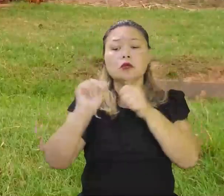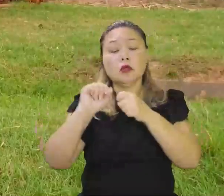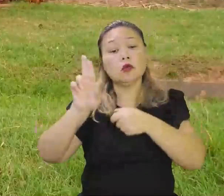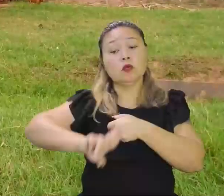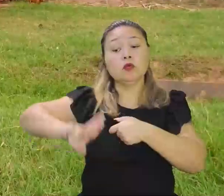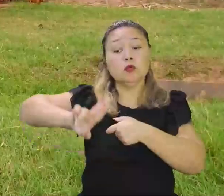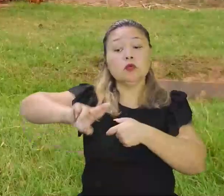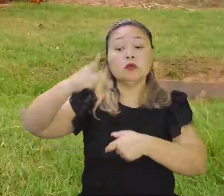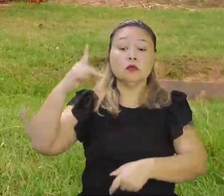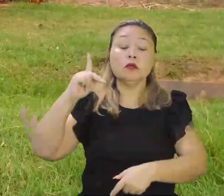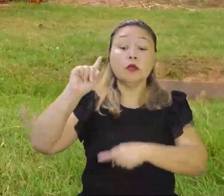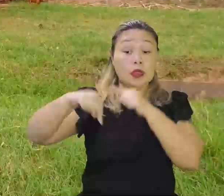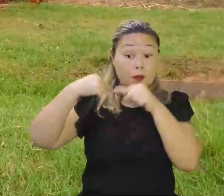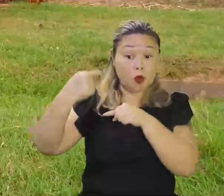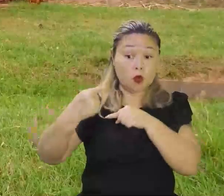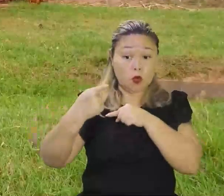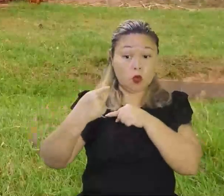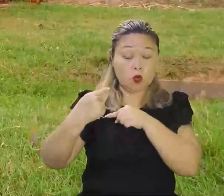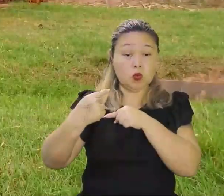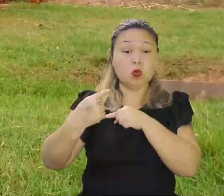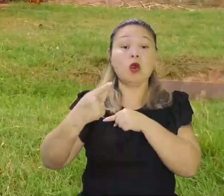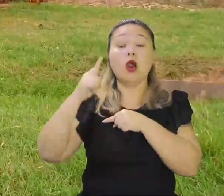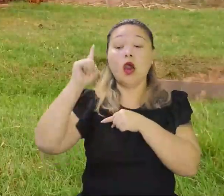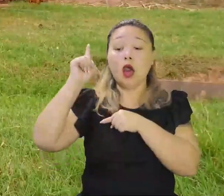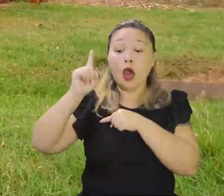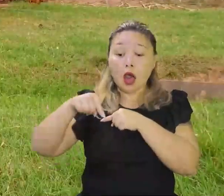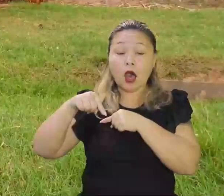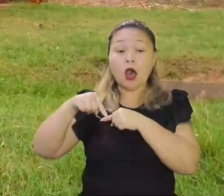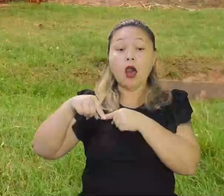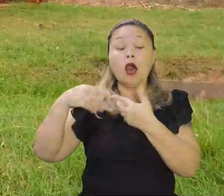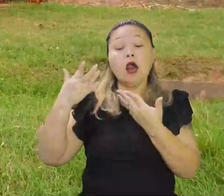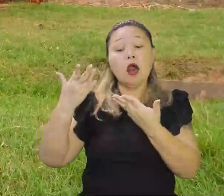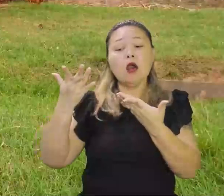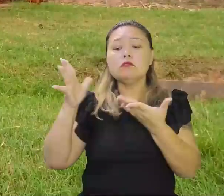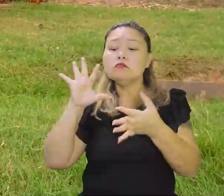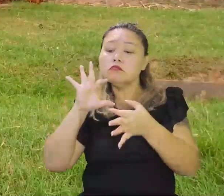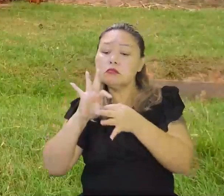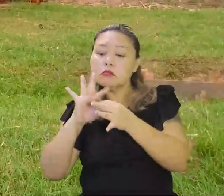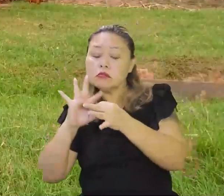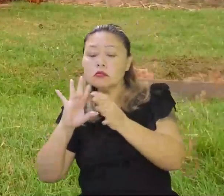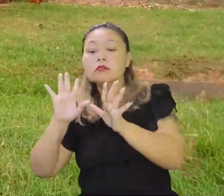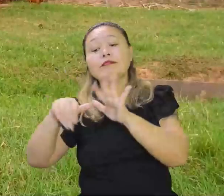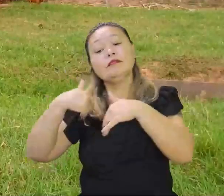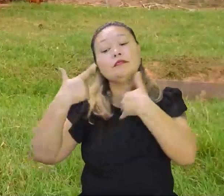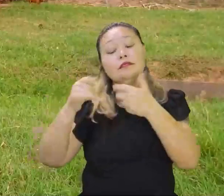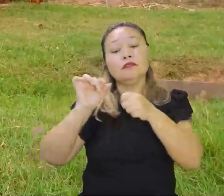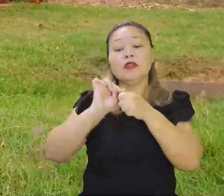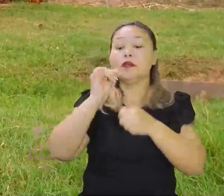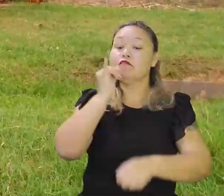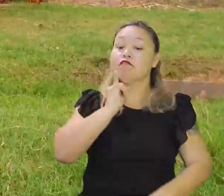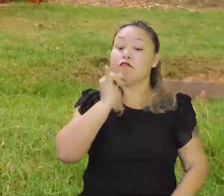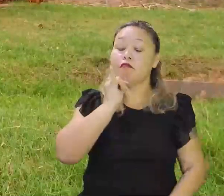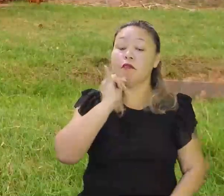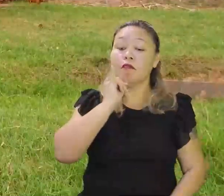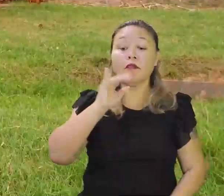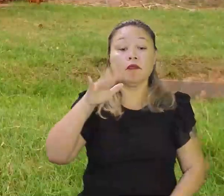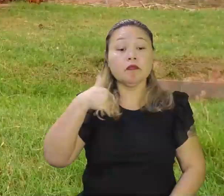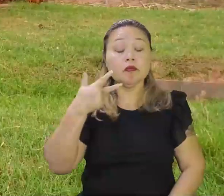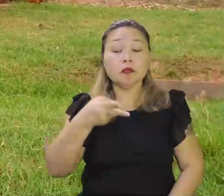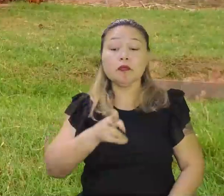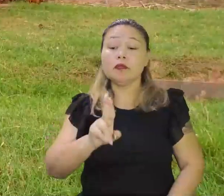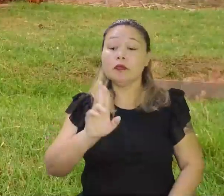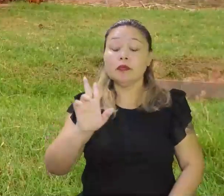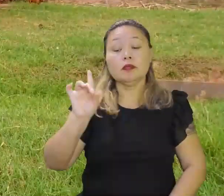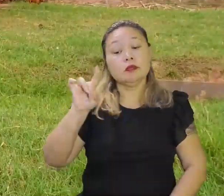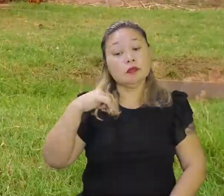para vocês. Depois a gente vai trazer algo mais contextualizado e, claro, exemplos práticos, como sempre, não